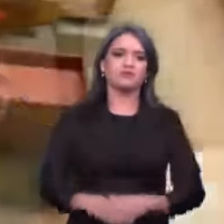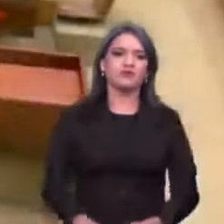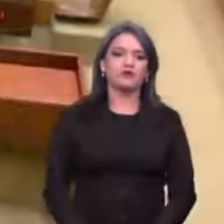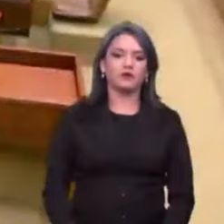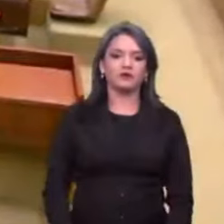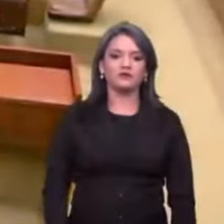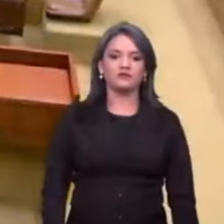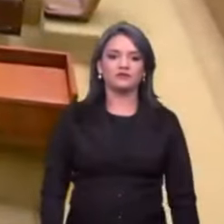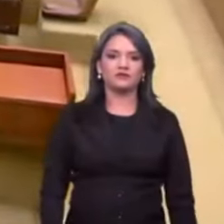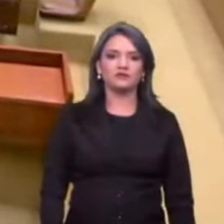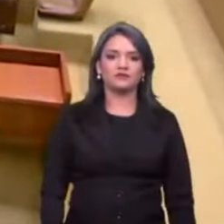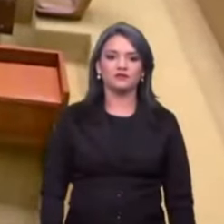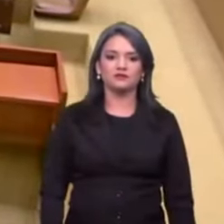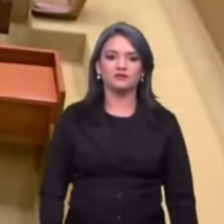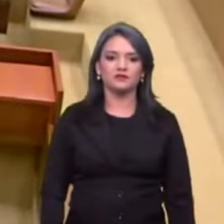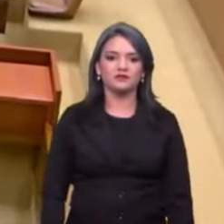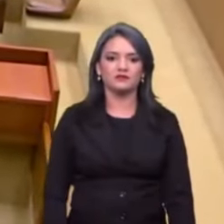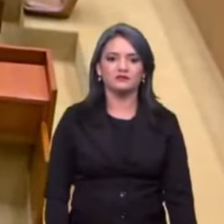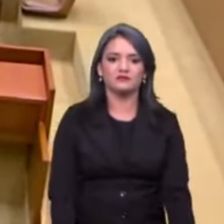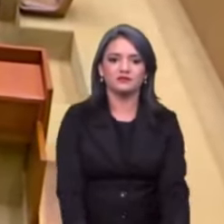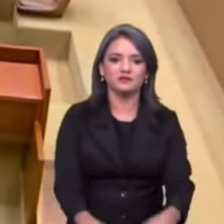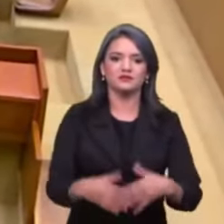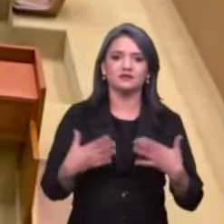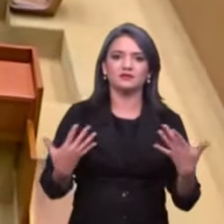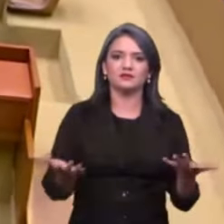Nessas condições brasileiras, tomando-se como